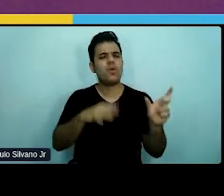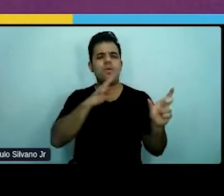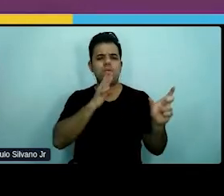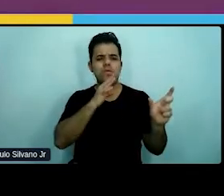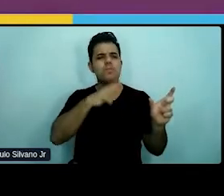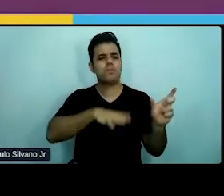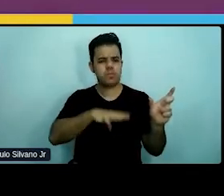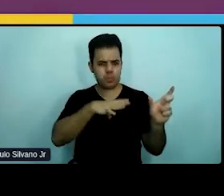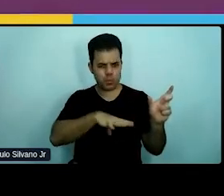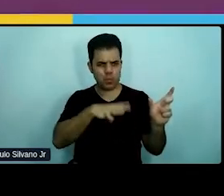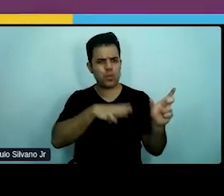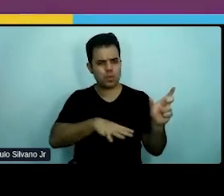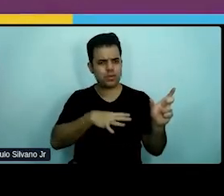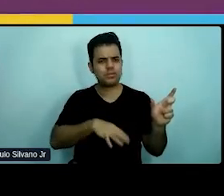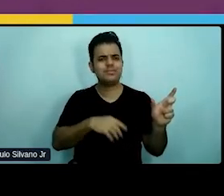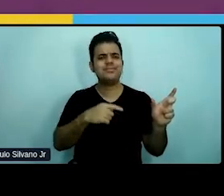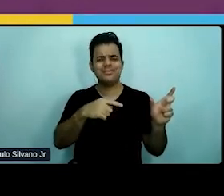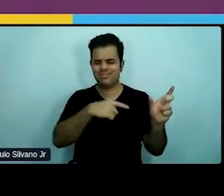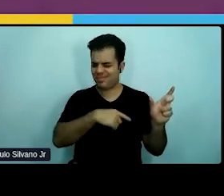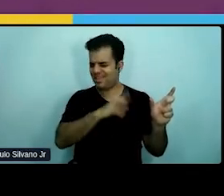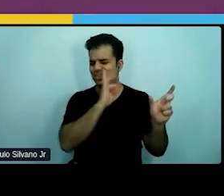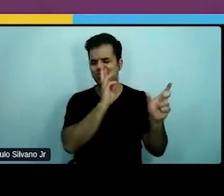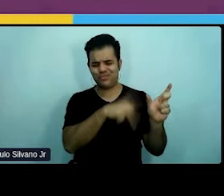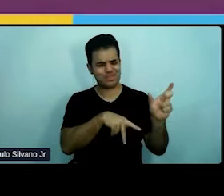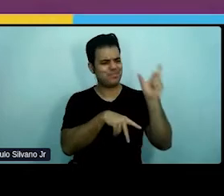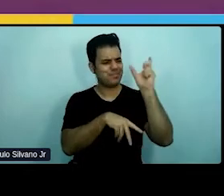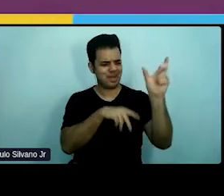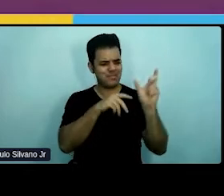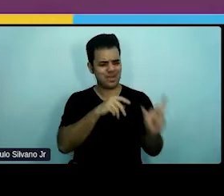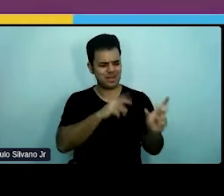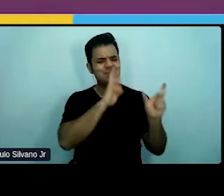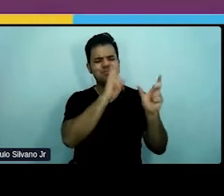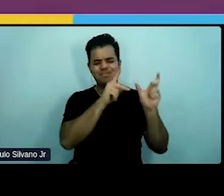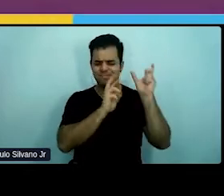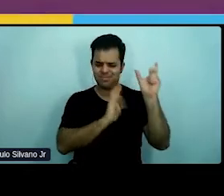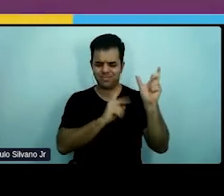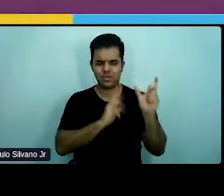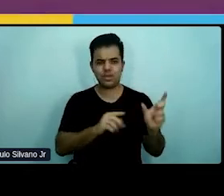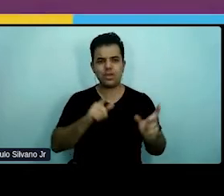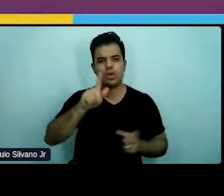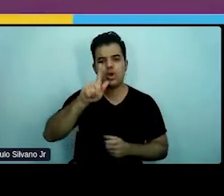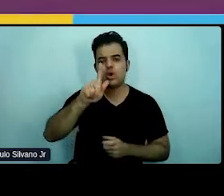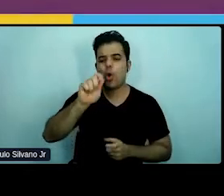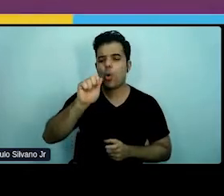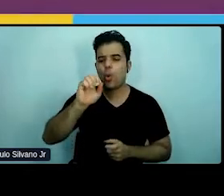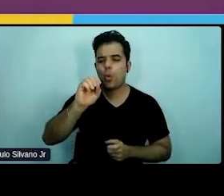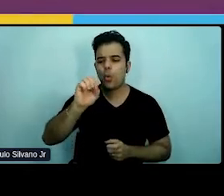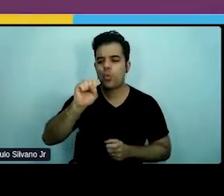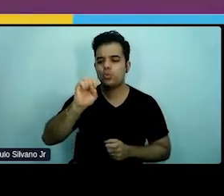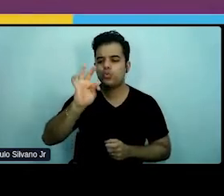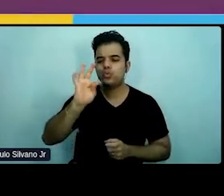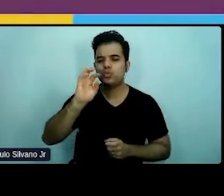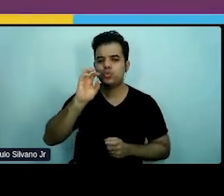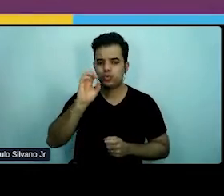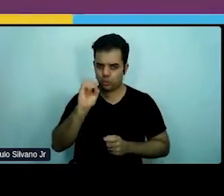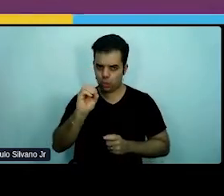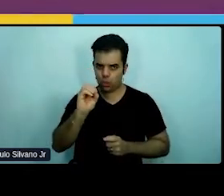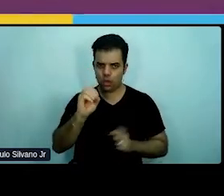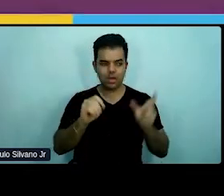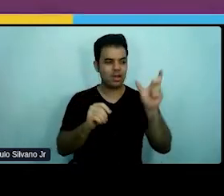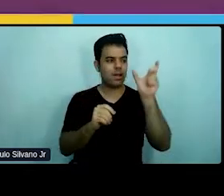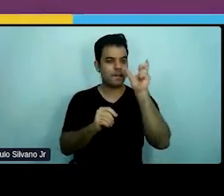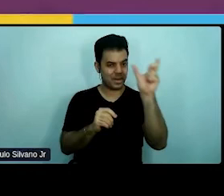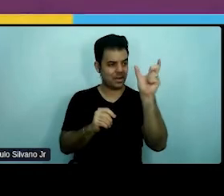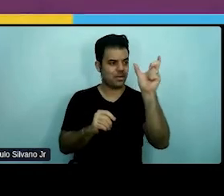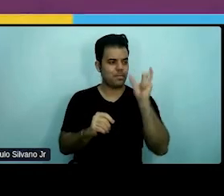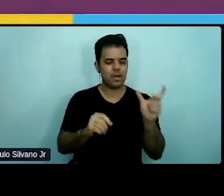gente percebe que existe uma diferença, né, no significado da palavra gosto no primeiro exemplo, do significado da palavra gosto no